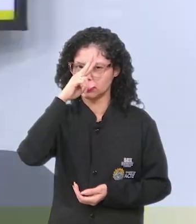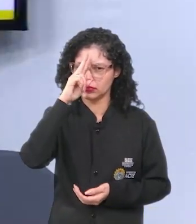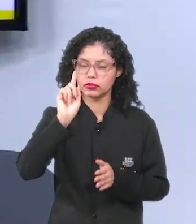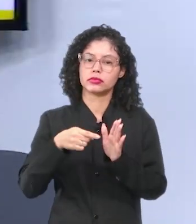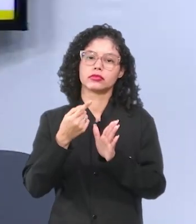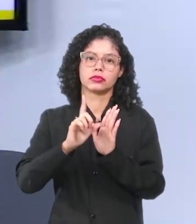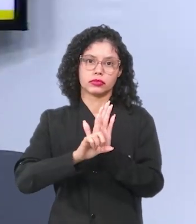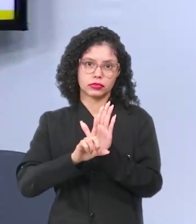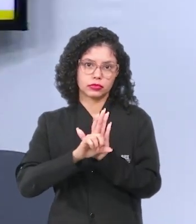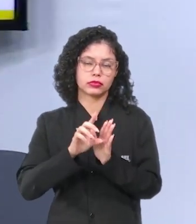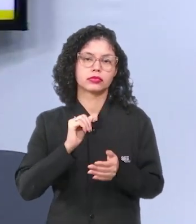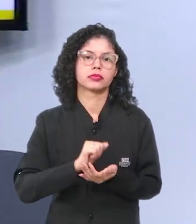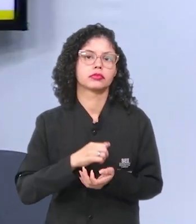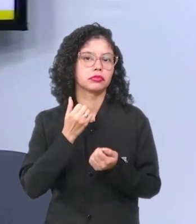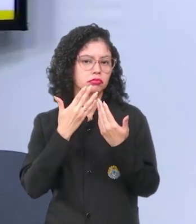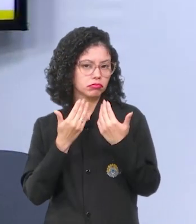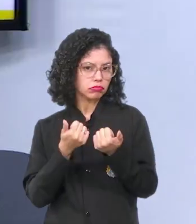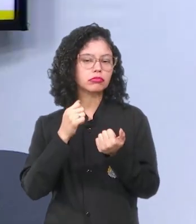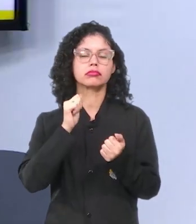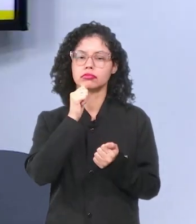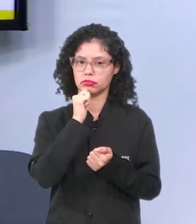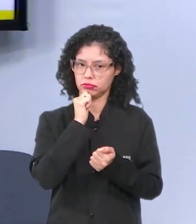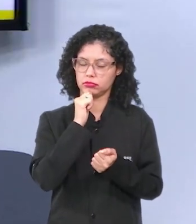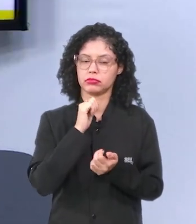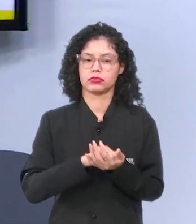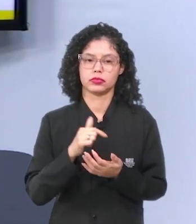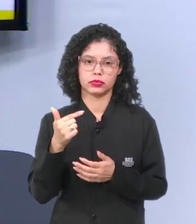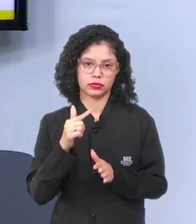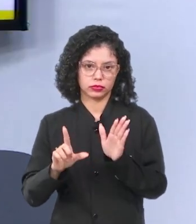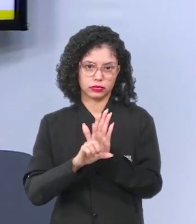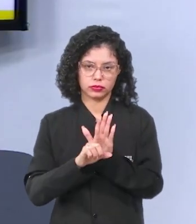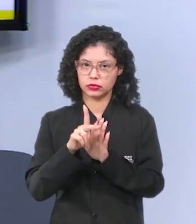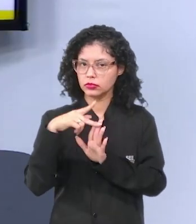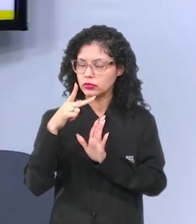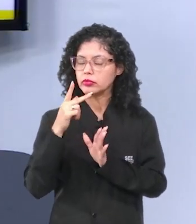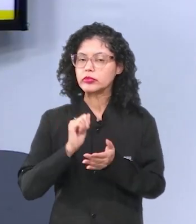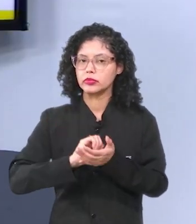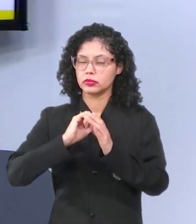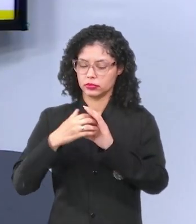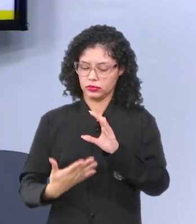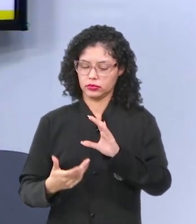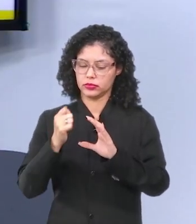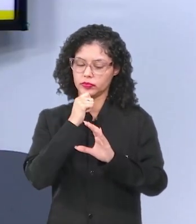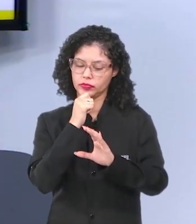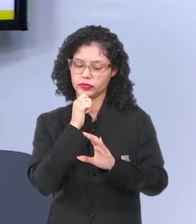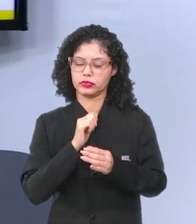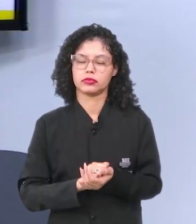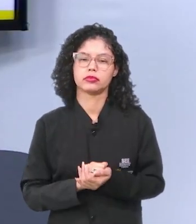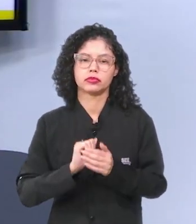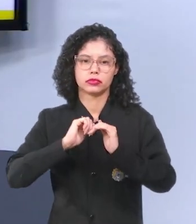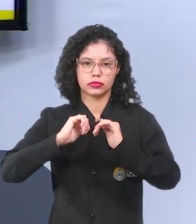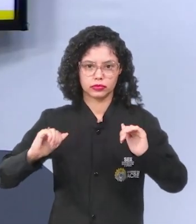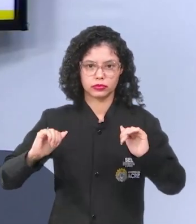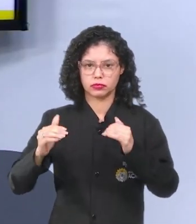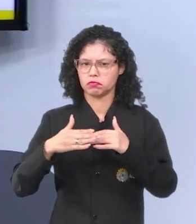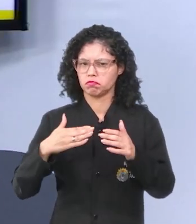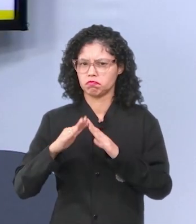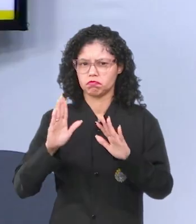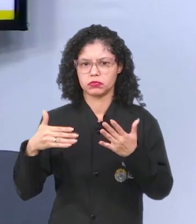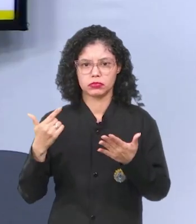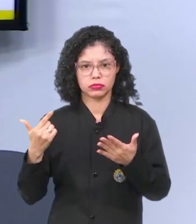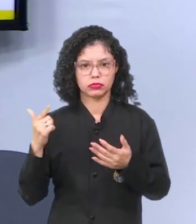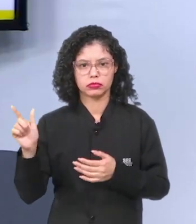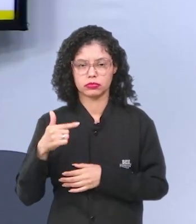lei de Mendel? Cabe muito bem aqui. A minha segunda lei de Mendel fala que as características elas se separam independentemente da